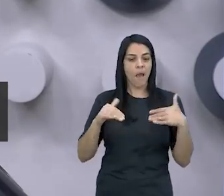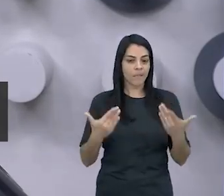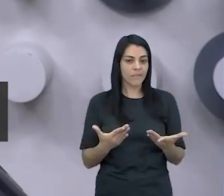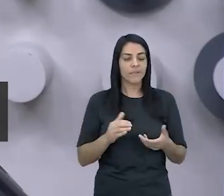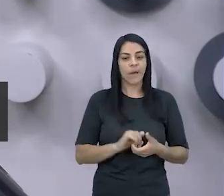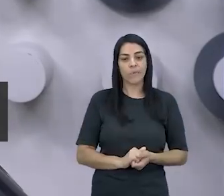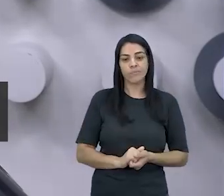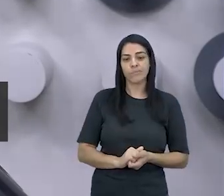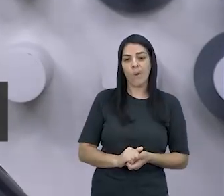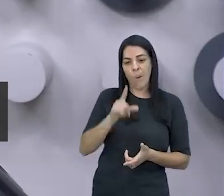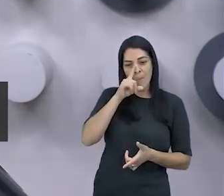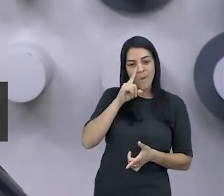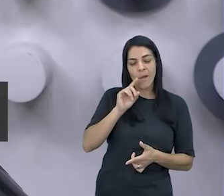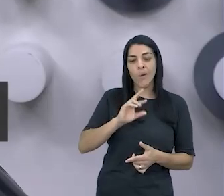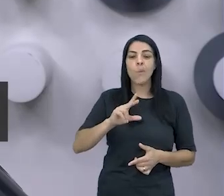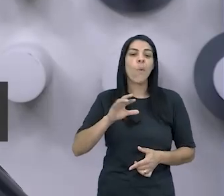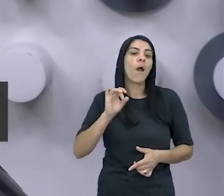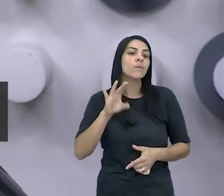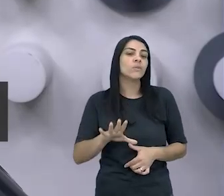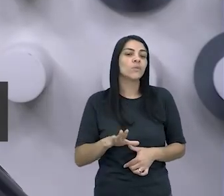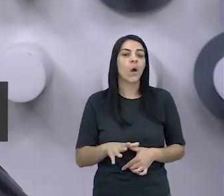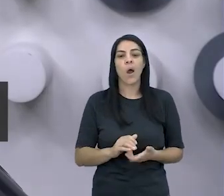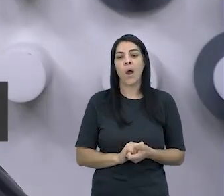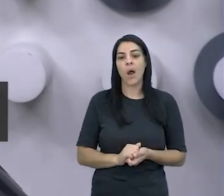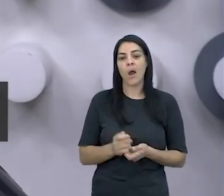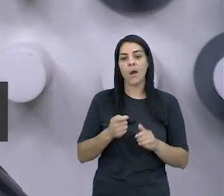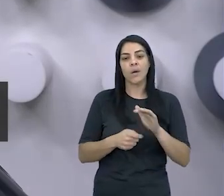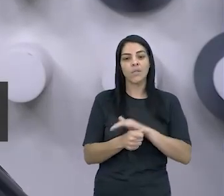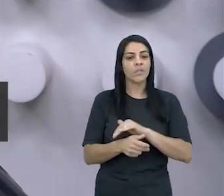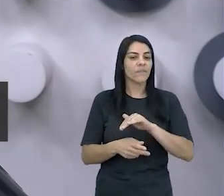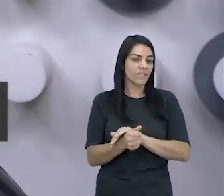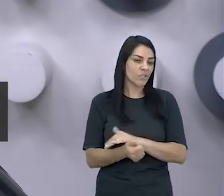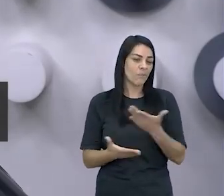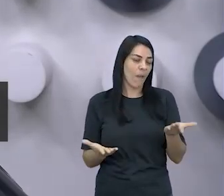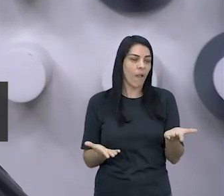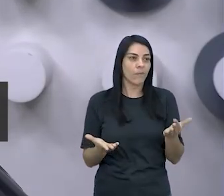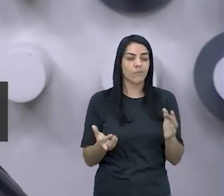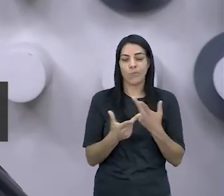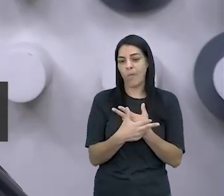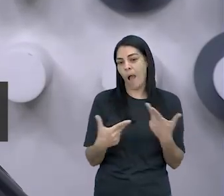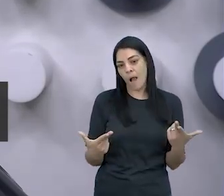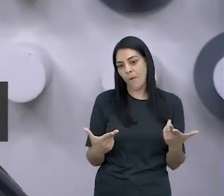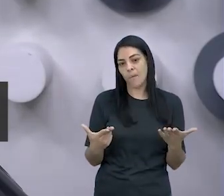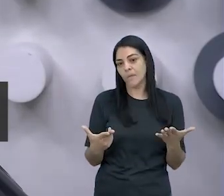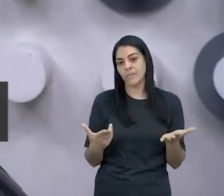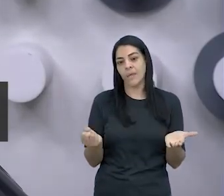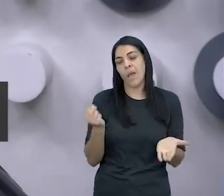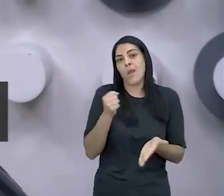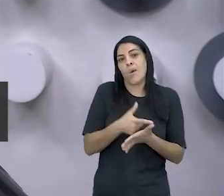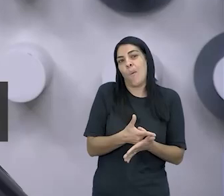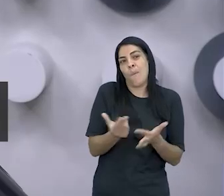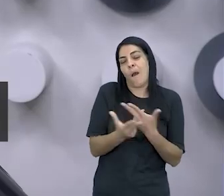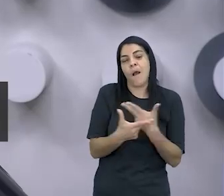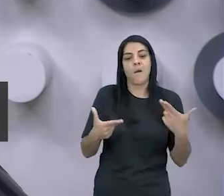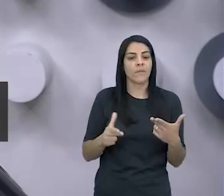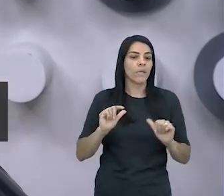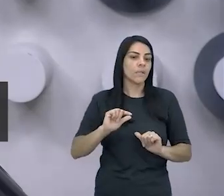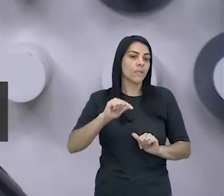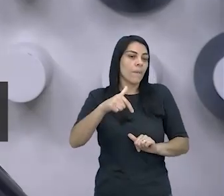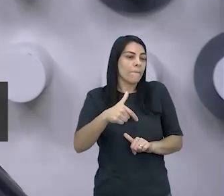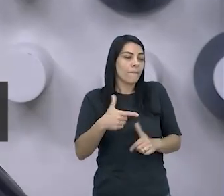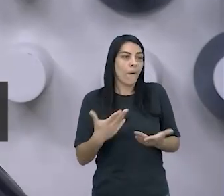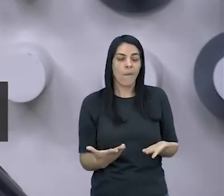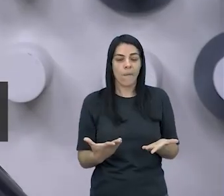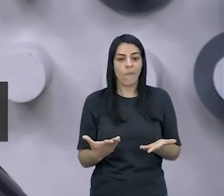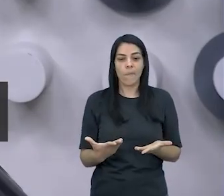Então, o risco não é só o risco de investimento. Eu invisto em alguma ação, compro ações e, de repente, as ações elas